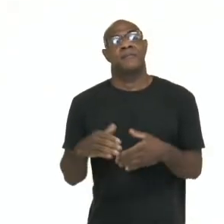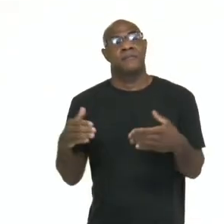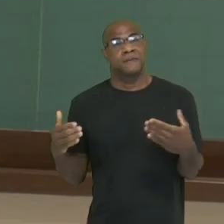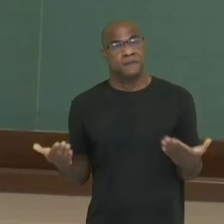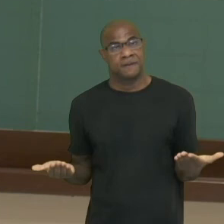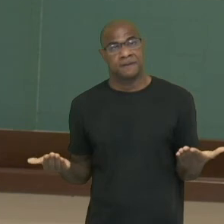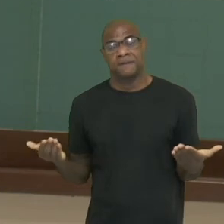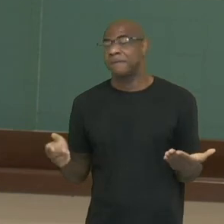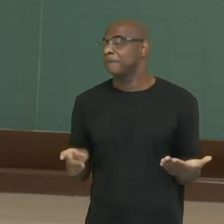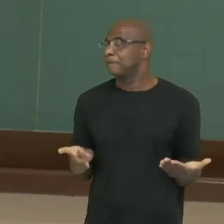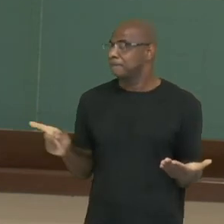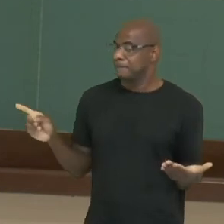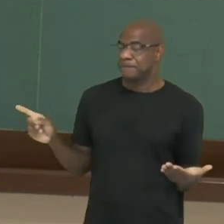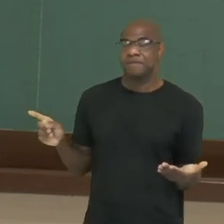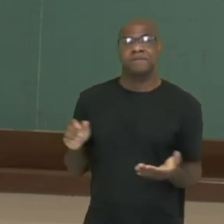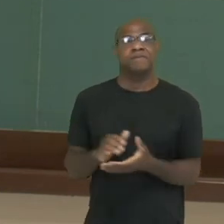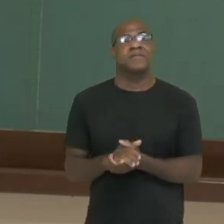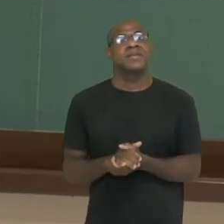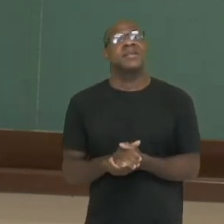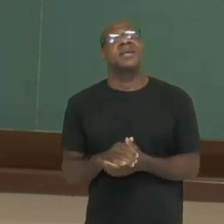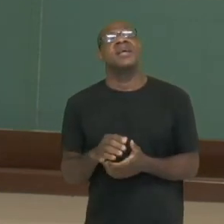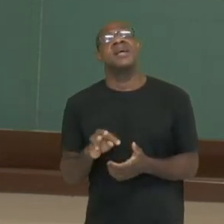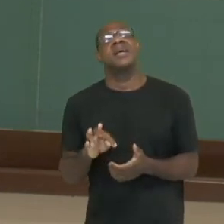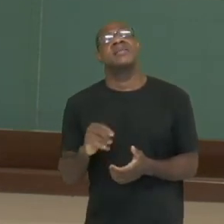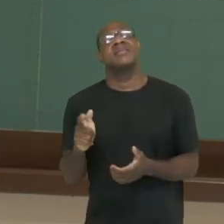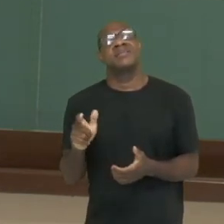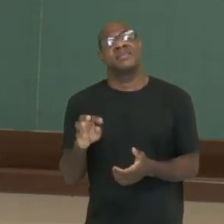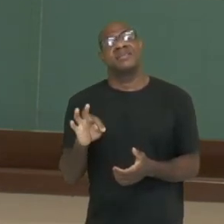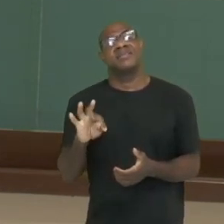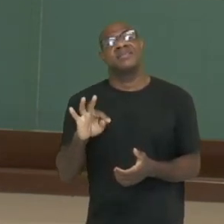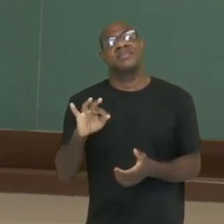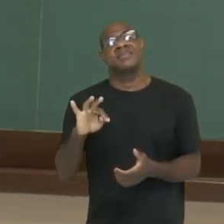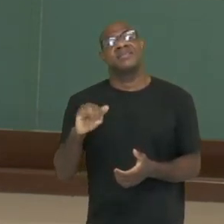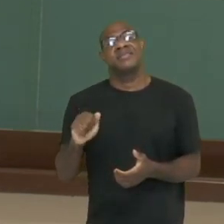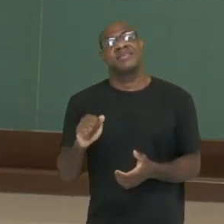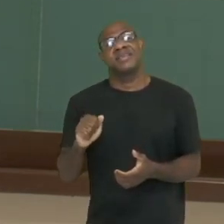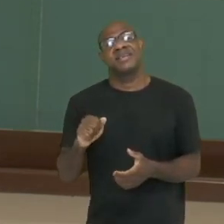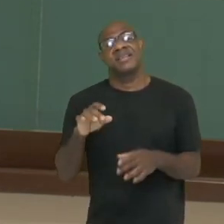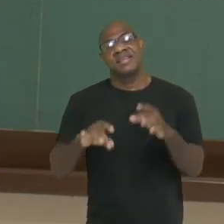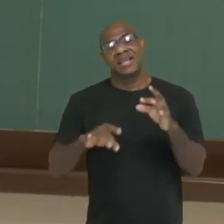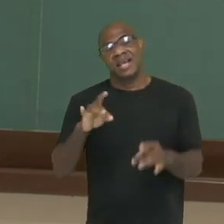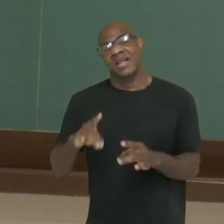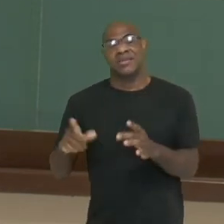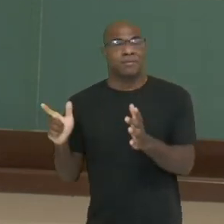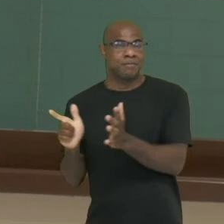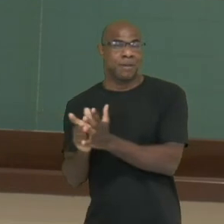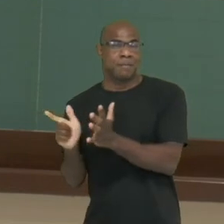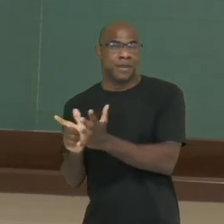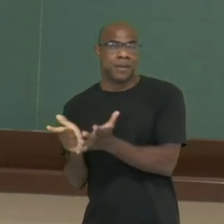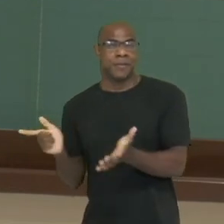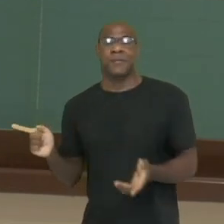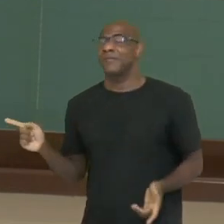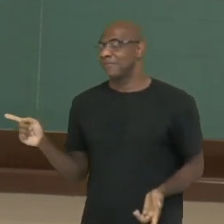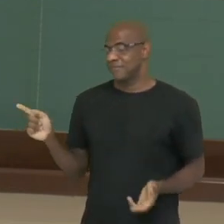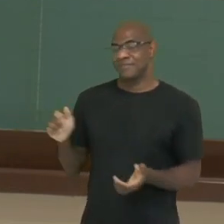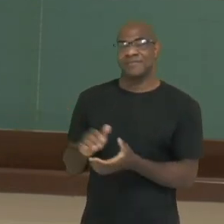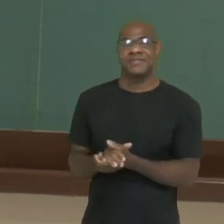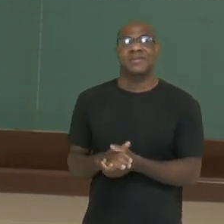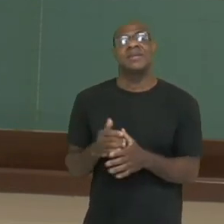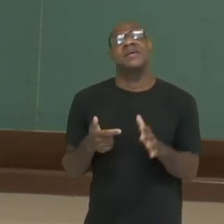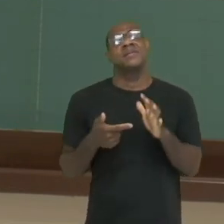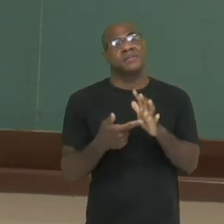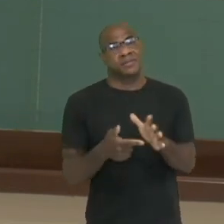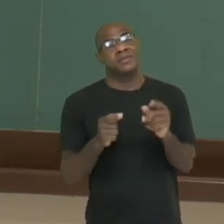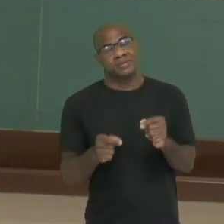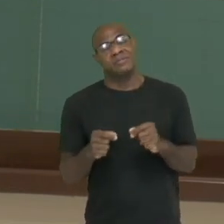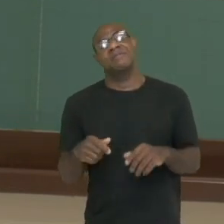né? Conhecida como a tia do teatro de papel. Então, a Flávia, né, representando aí o teatro de